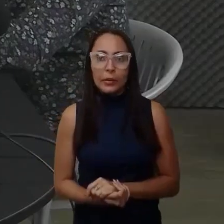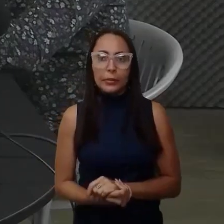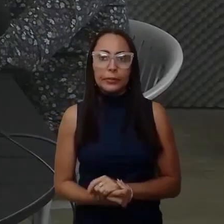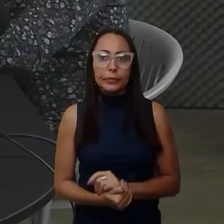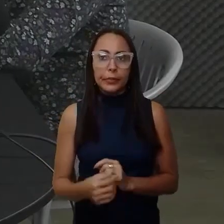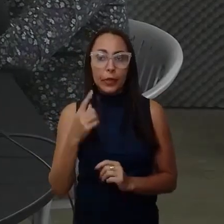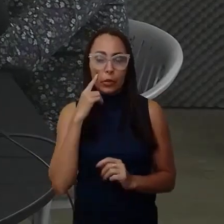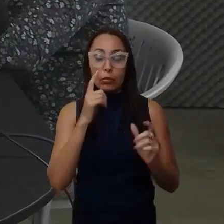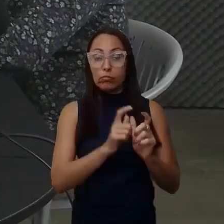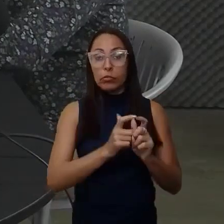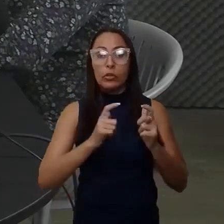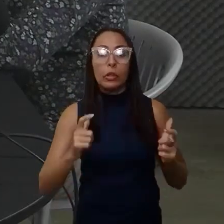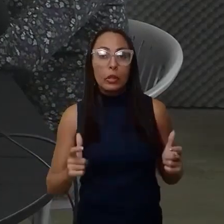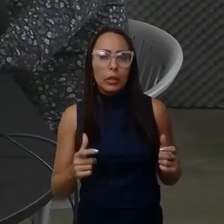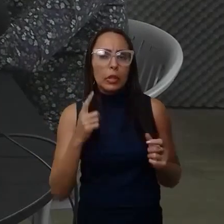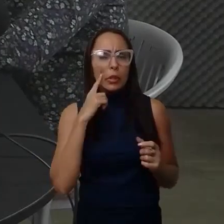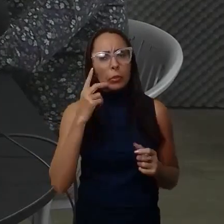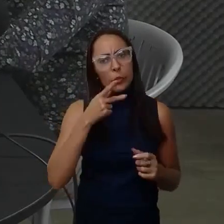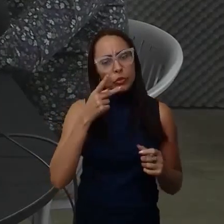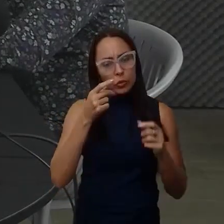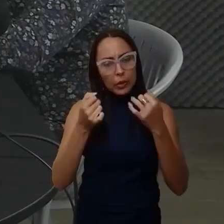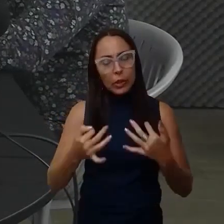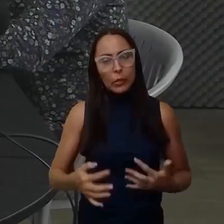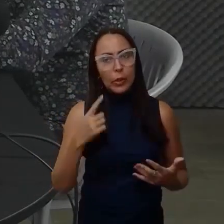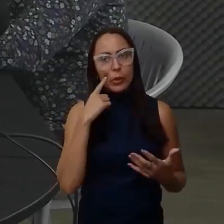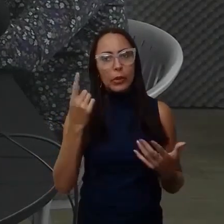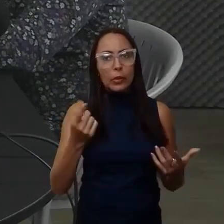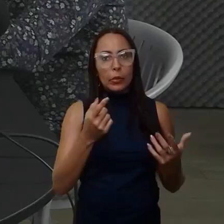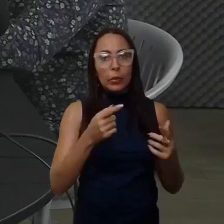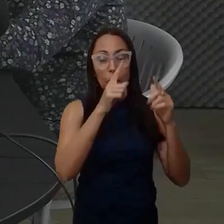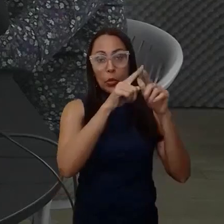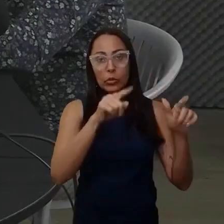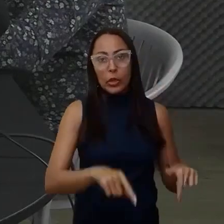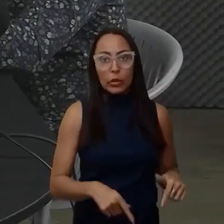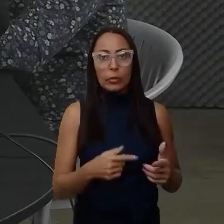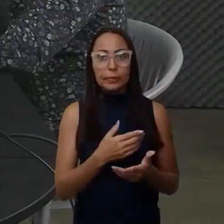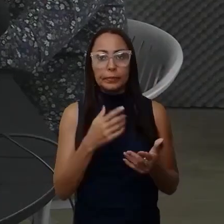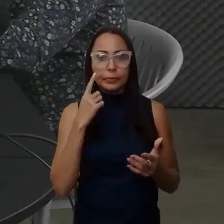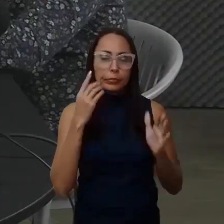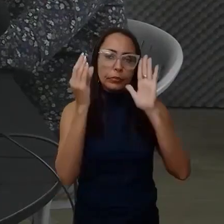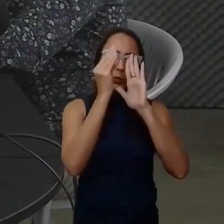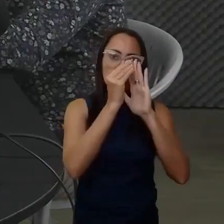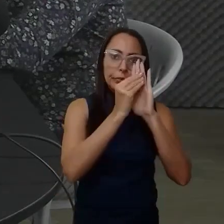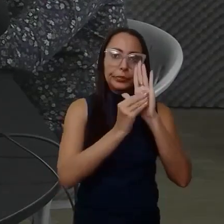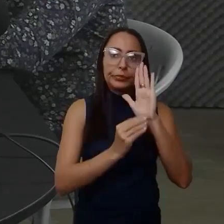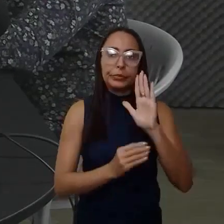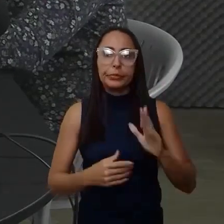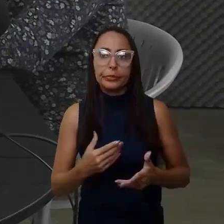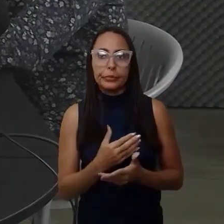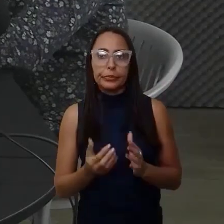negócio gigante, né? Me conta como é esse projeto, como é que você roteirou, roteirou, né, dirigiu.